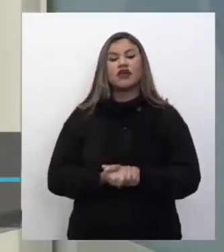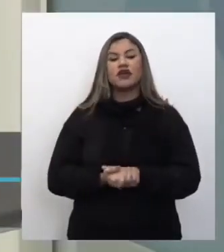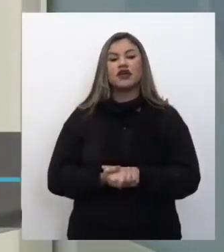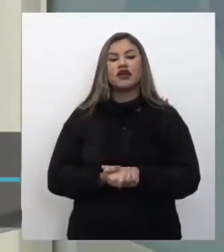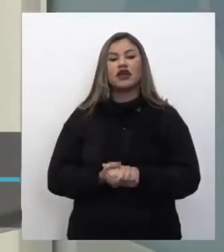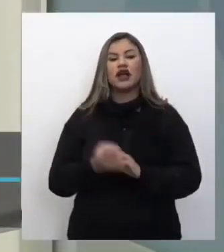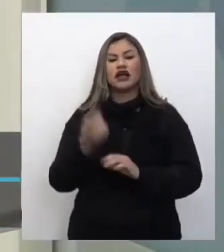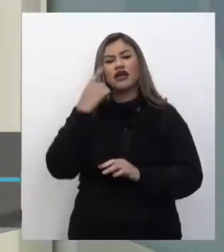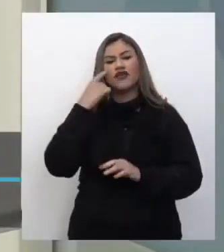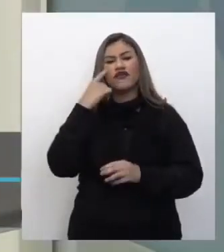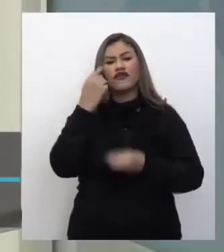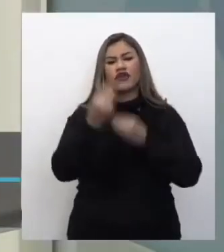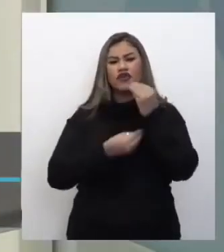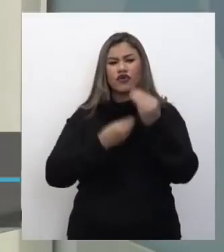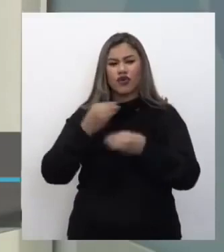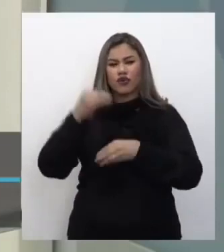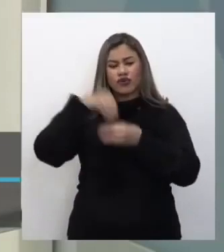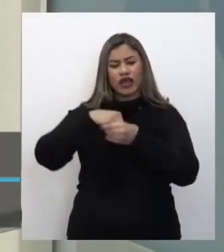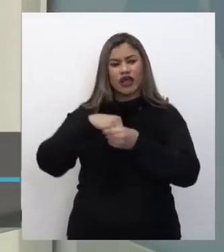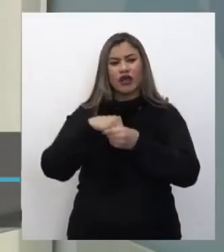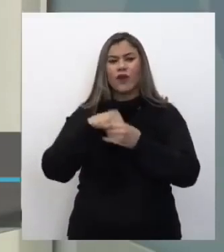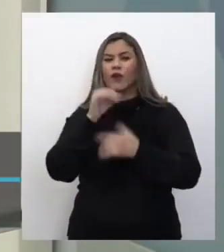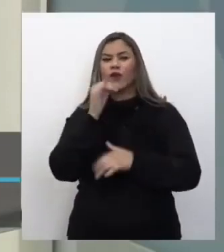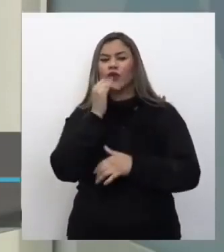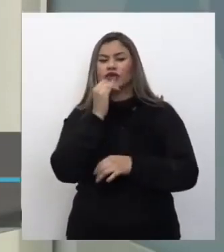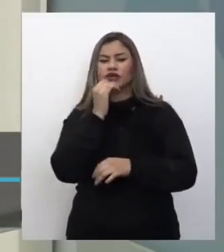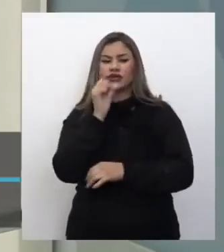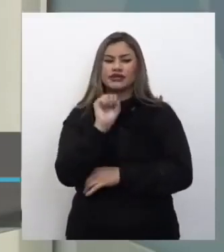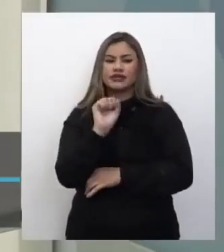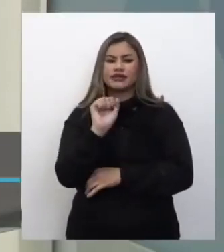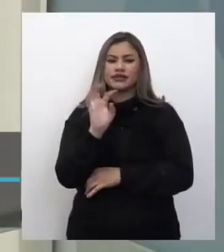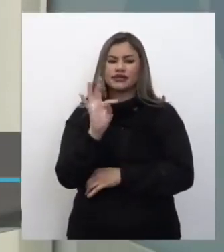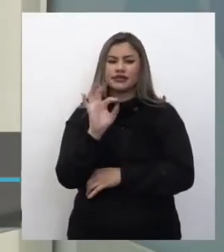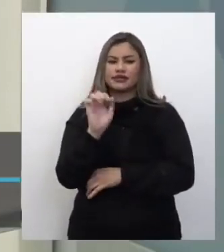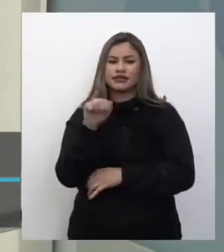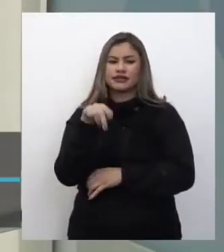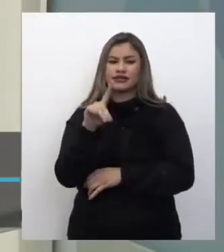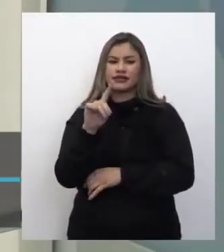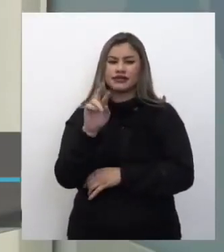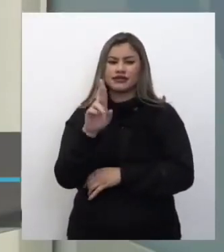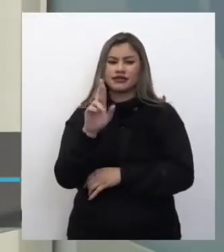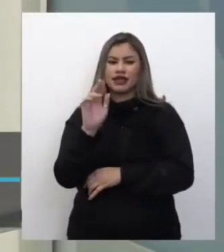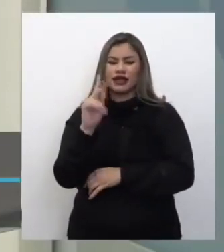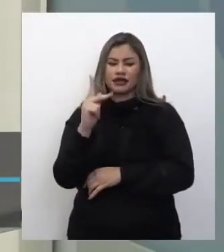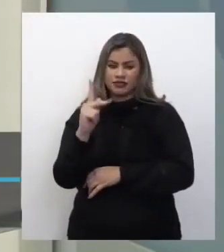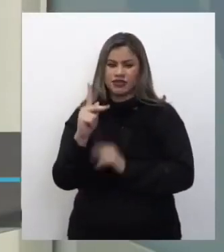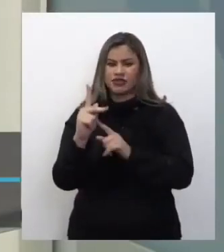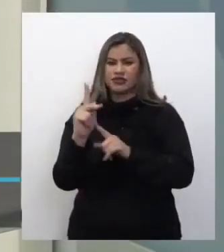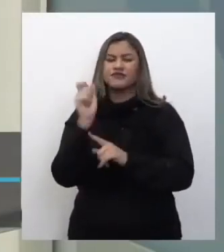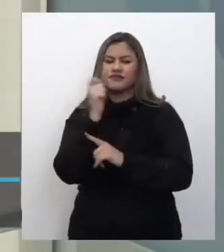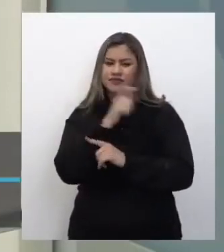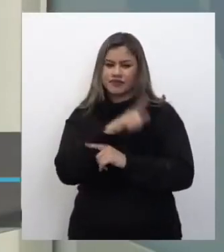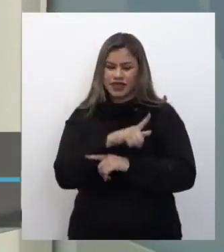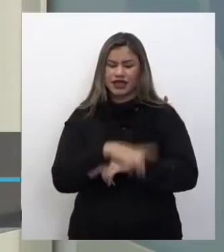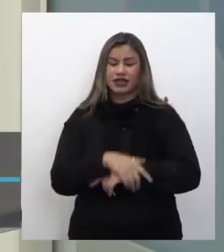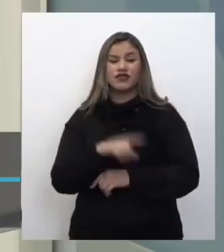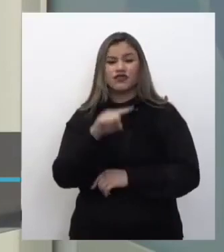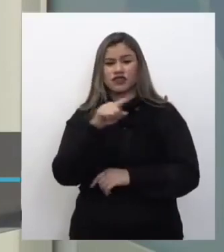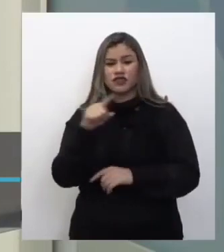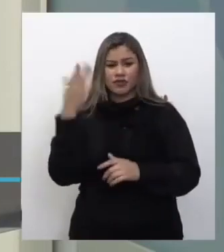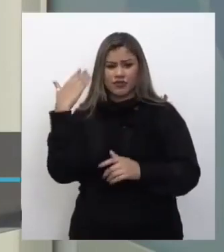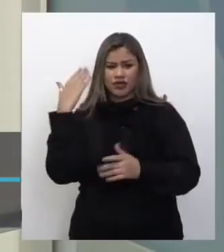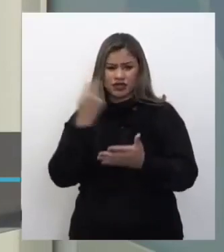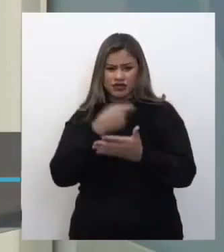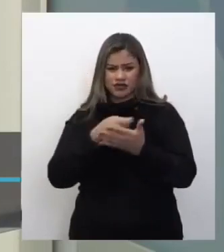turma, essas comédias é nesses stand-ups que está aparecendo bastante. Outro dia vocês me escreveram o nome de um comediante, ele